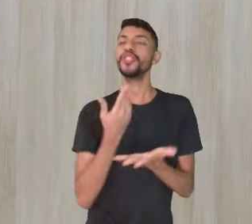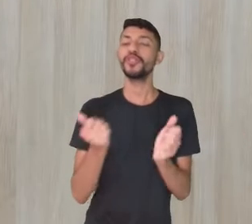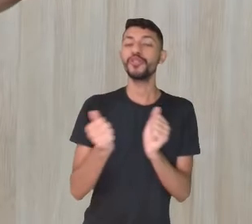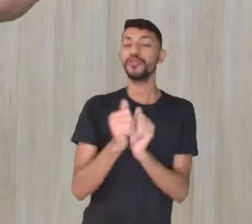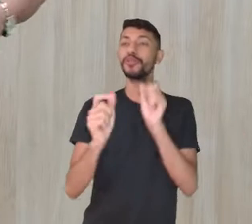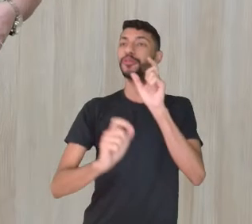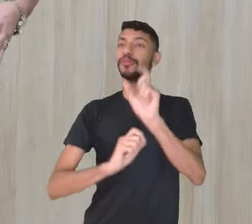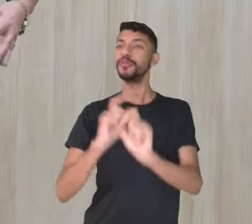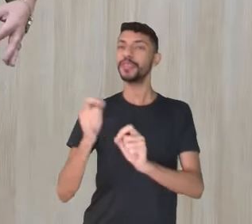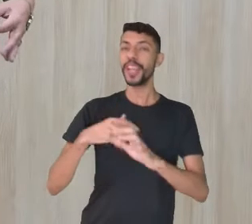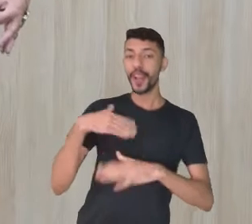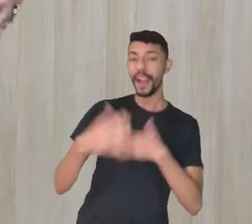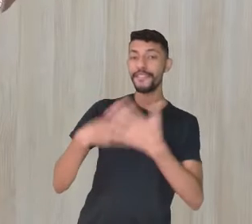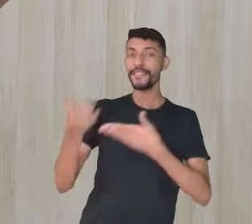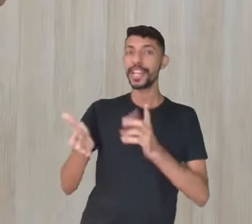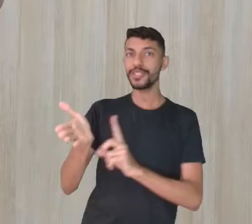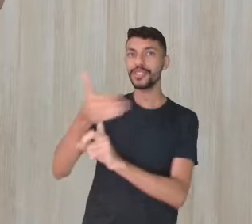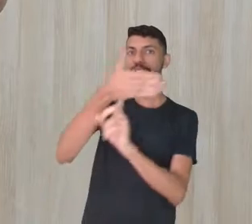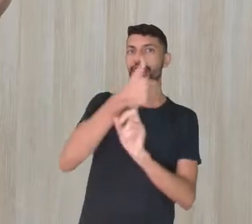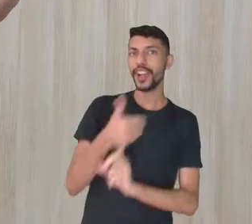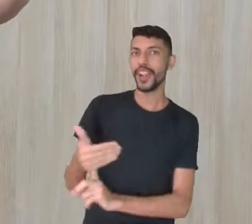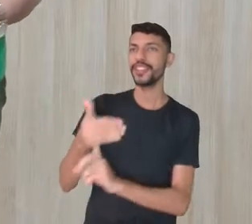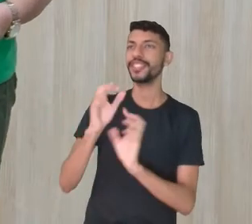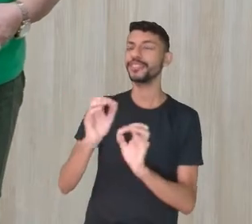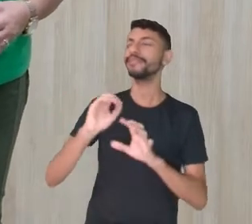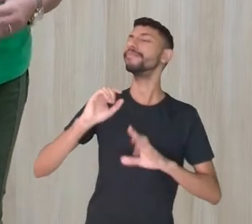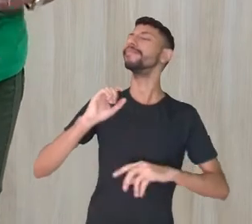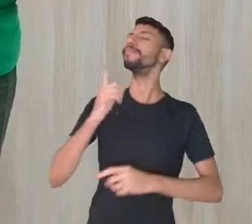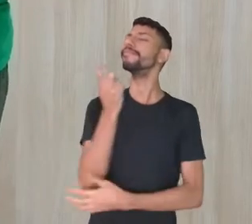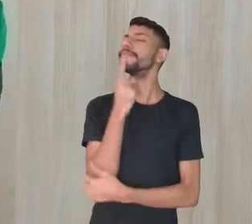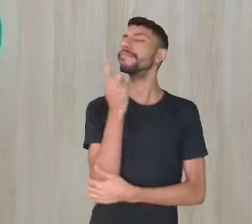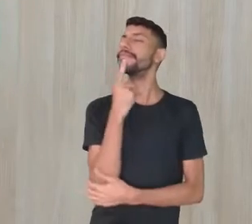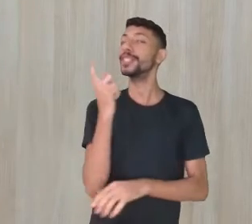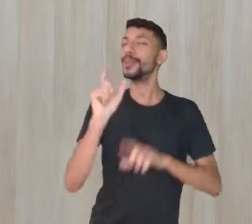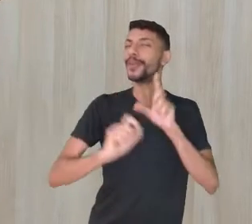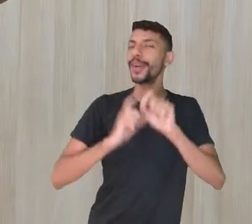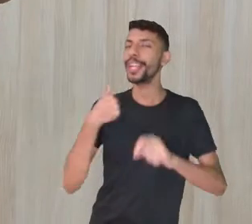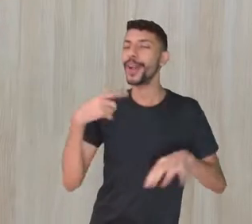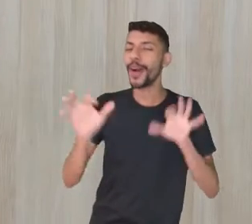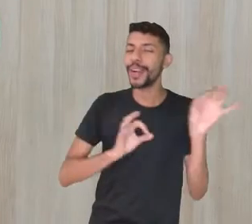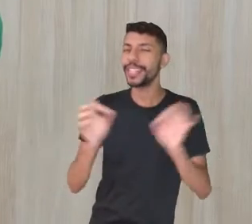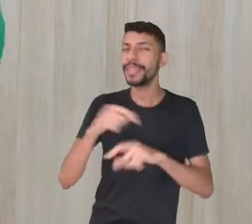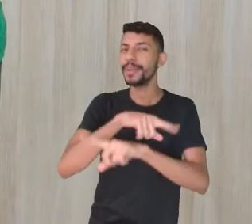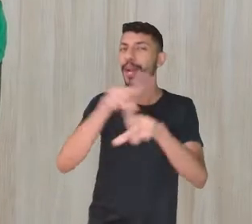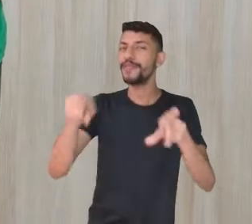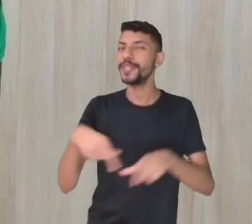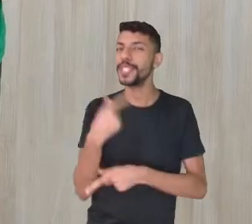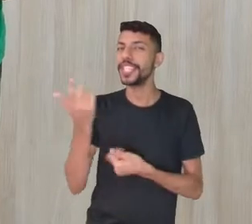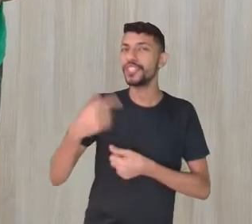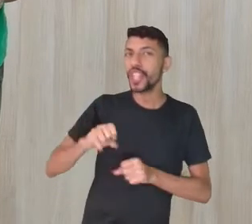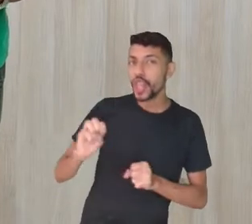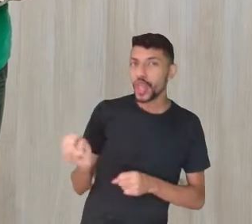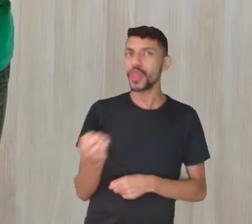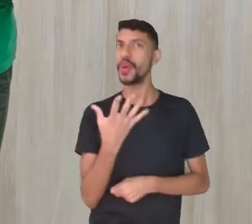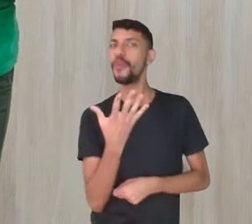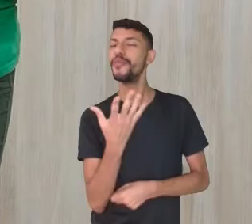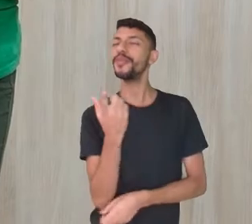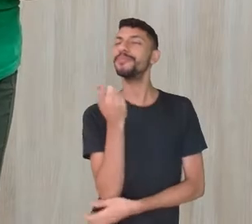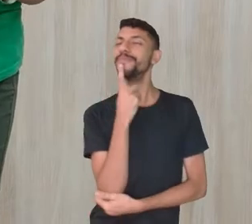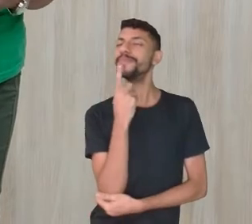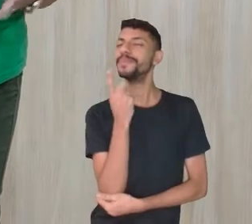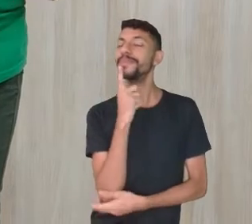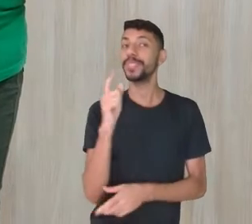avanços tecnológicos. O que será que eu preparei para vocês de novidades, de inovação? Então